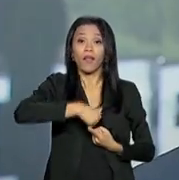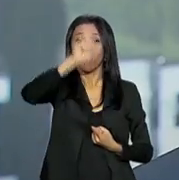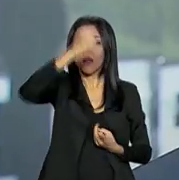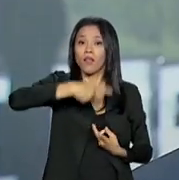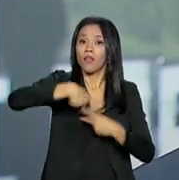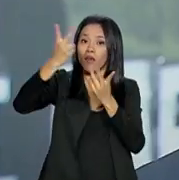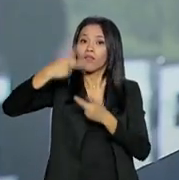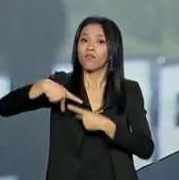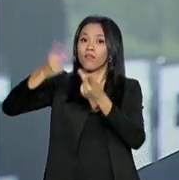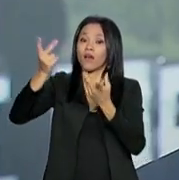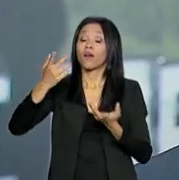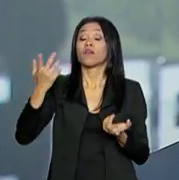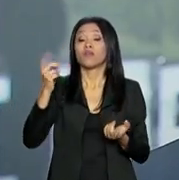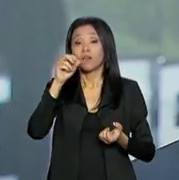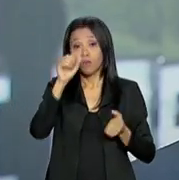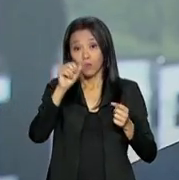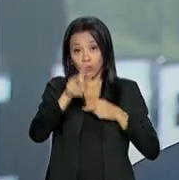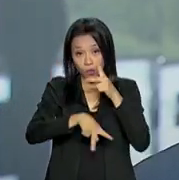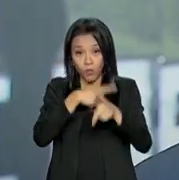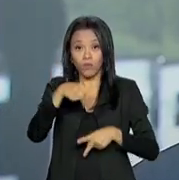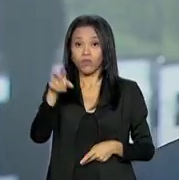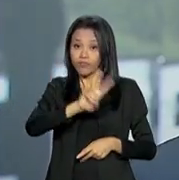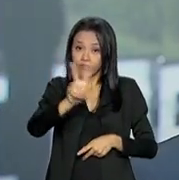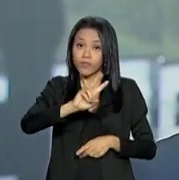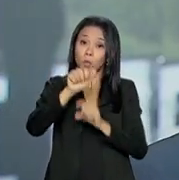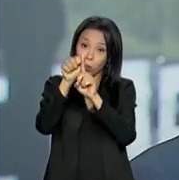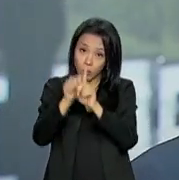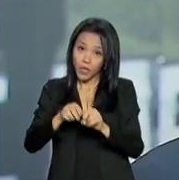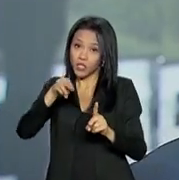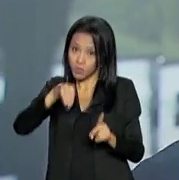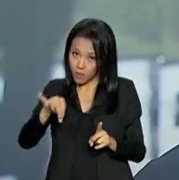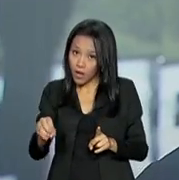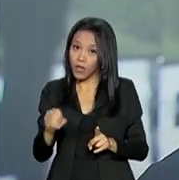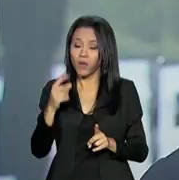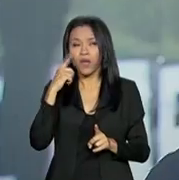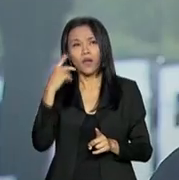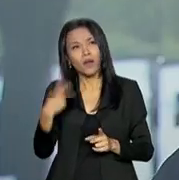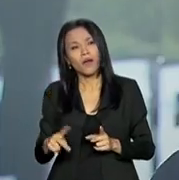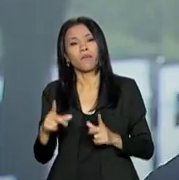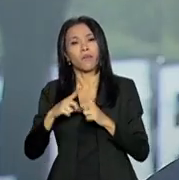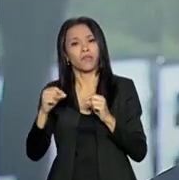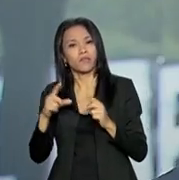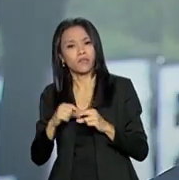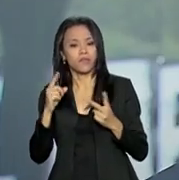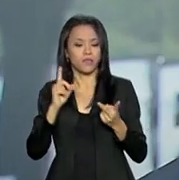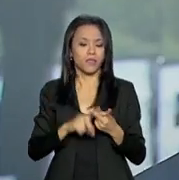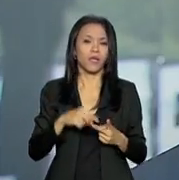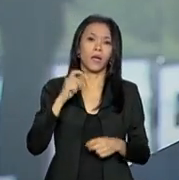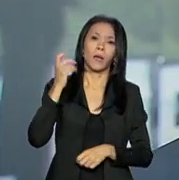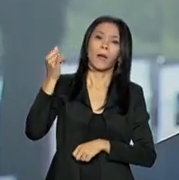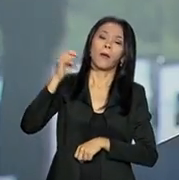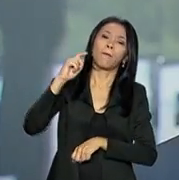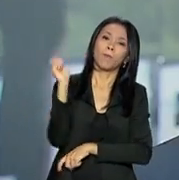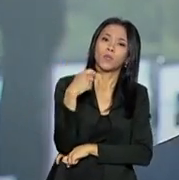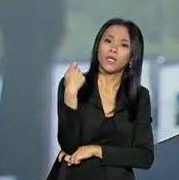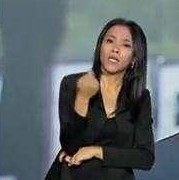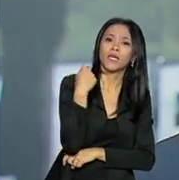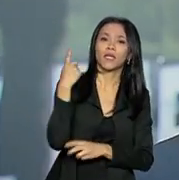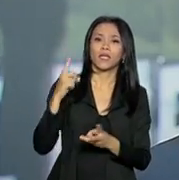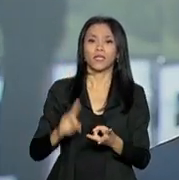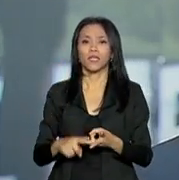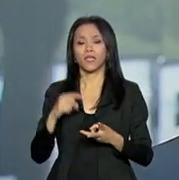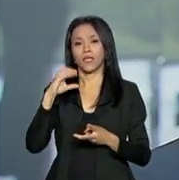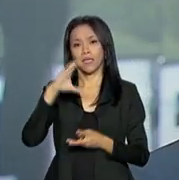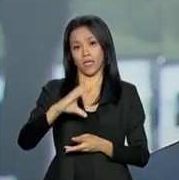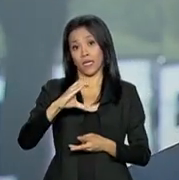desejam a interiorização para o mês de maio estamos negociando com brasília com um porto alegre campinas em vincular as